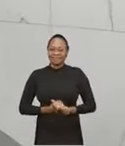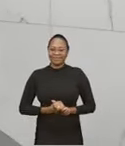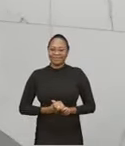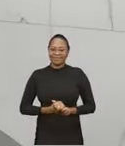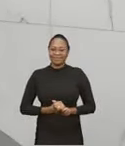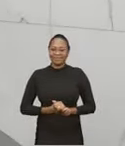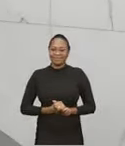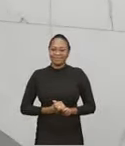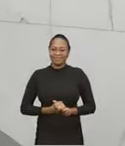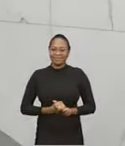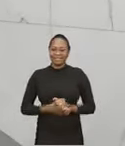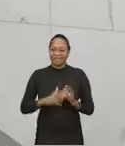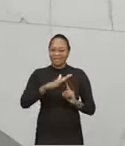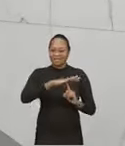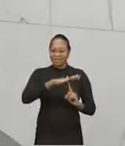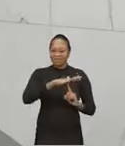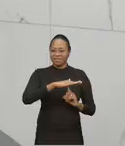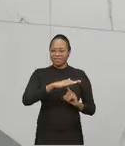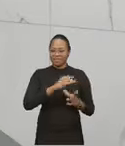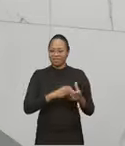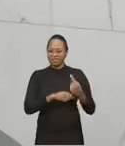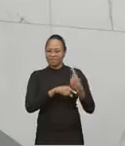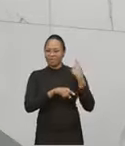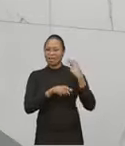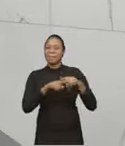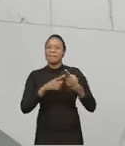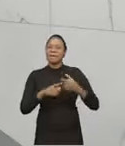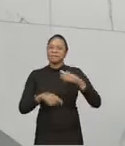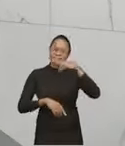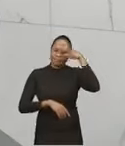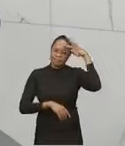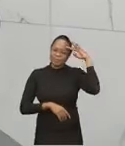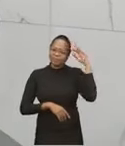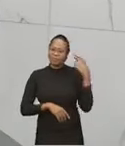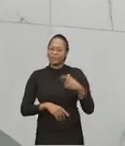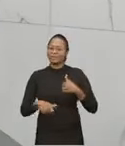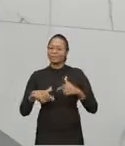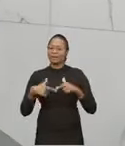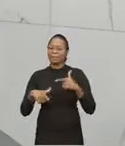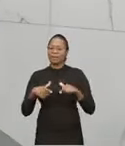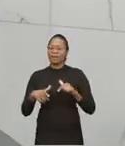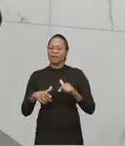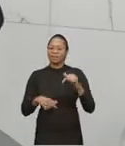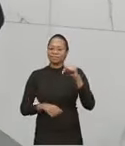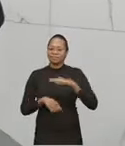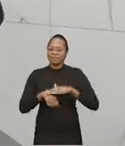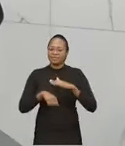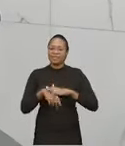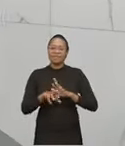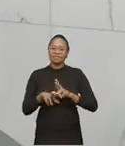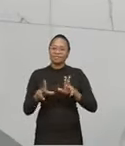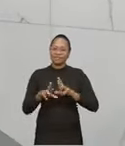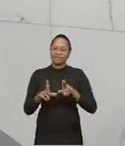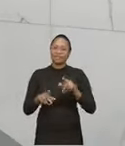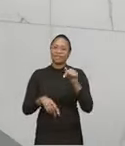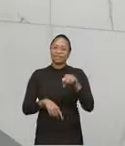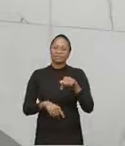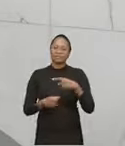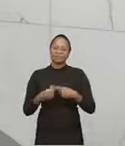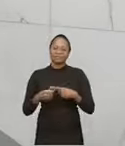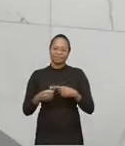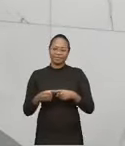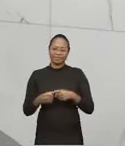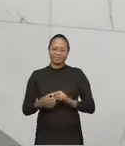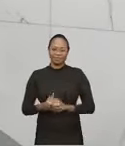veio da feira, mas tem de trabalhado nessa cidade. Prefeito Elinaldo tem feito diferente nessa cidade, tem sido diferente. Então,